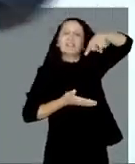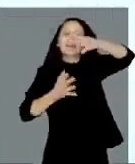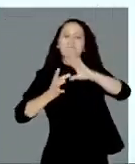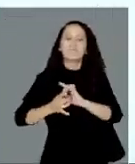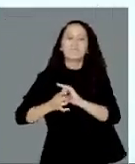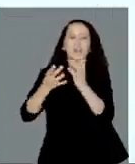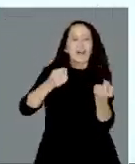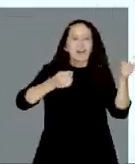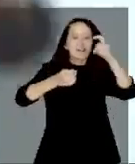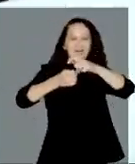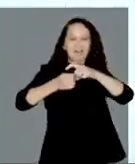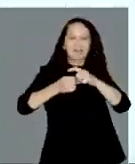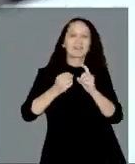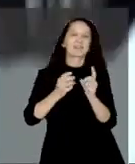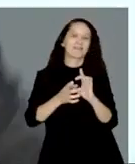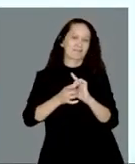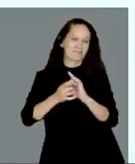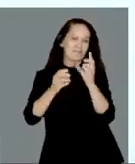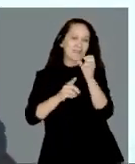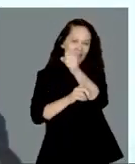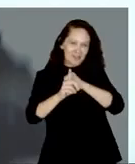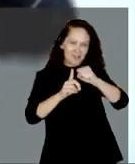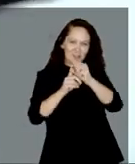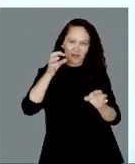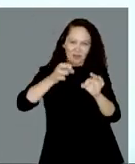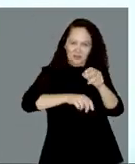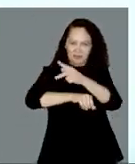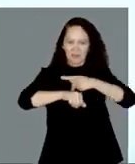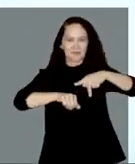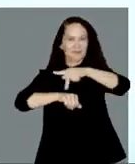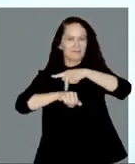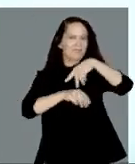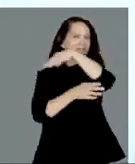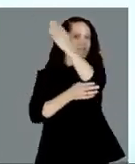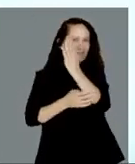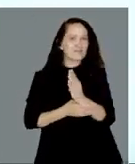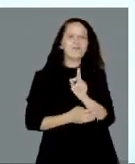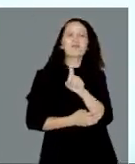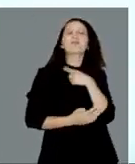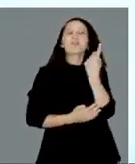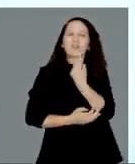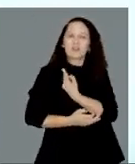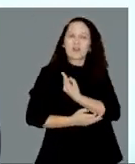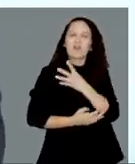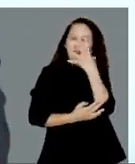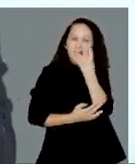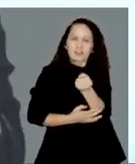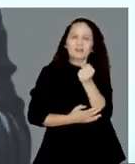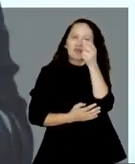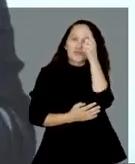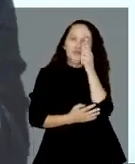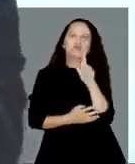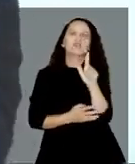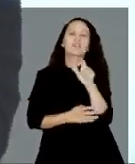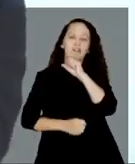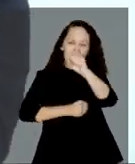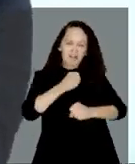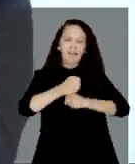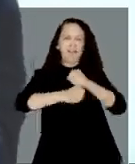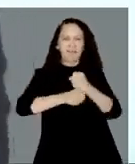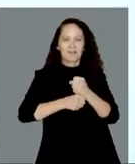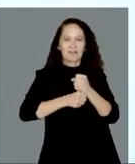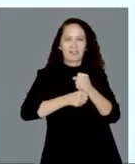por Zumbi, é por Dandara, é por Marighella, é por Marielle, é por nós. Vamos fazer